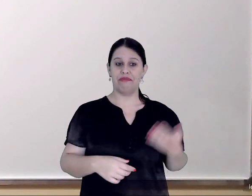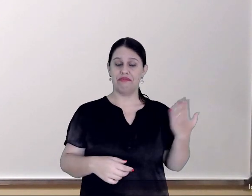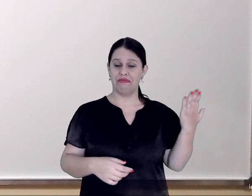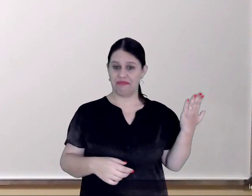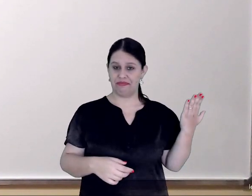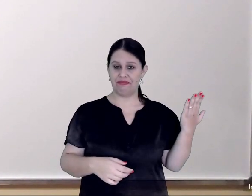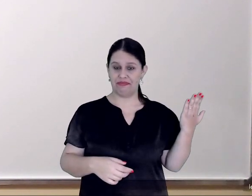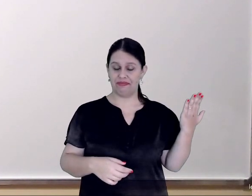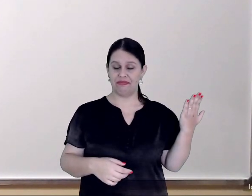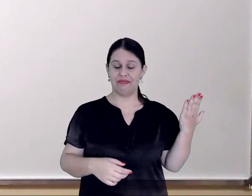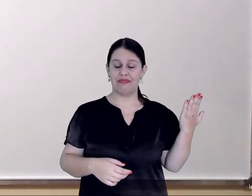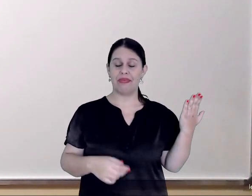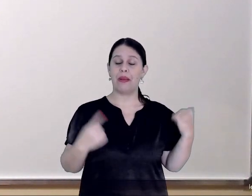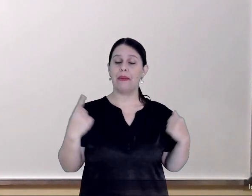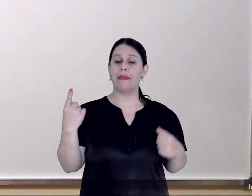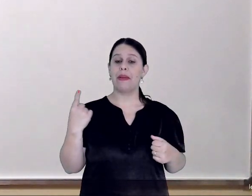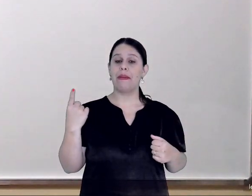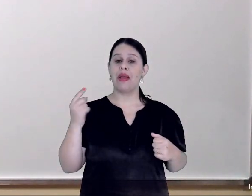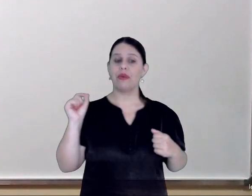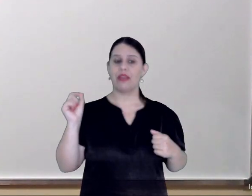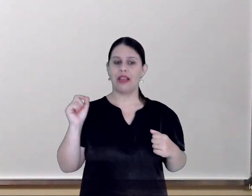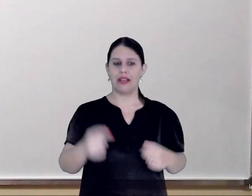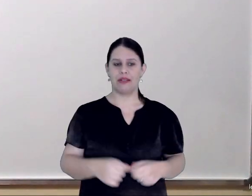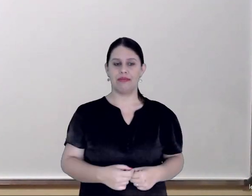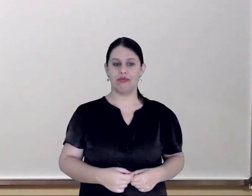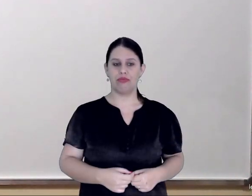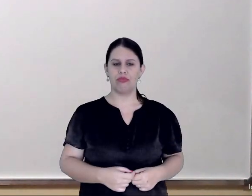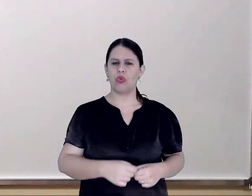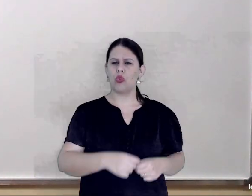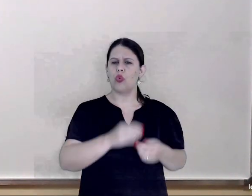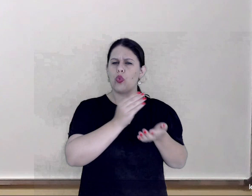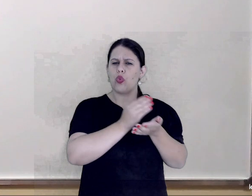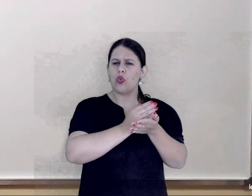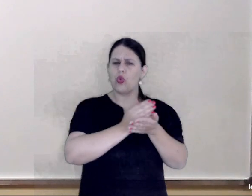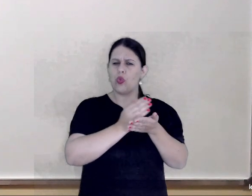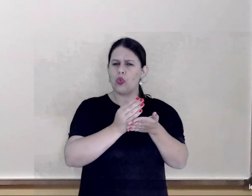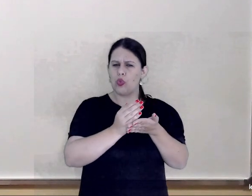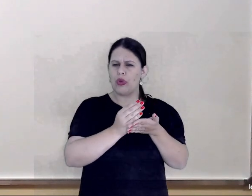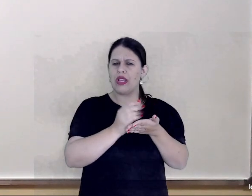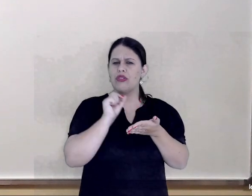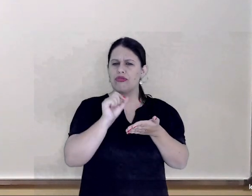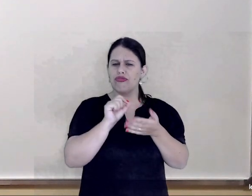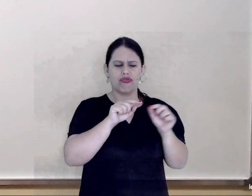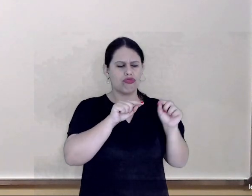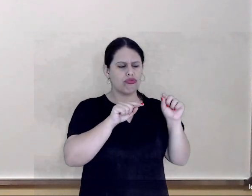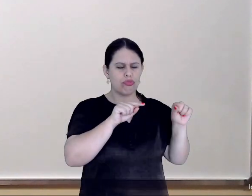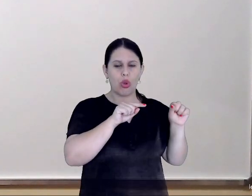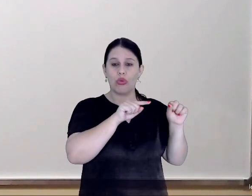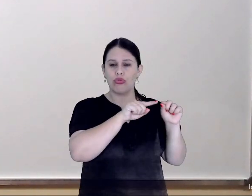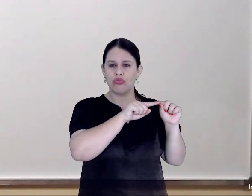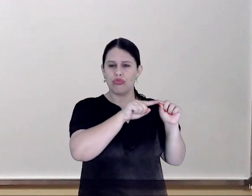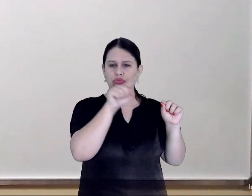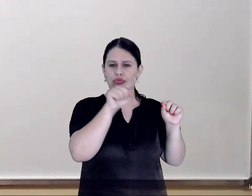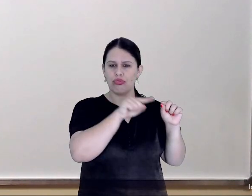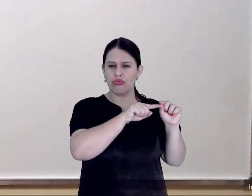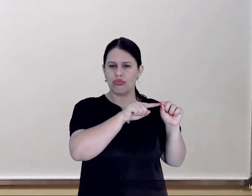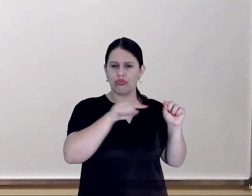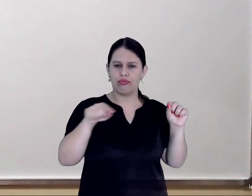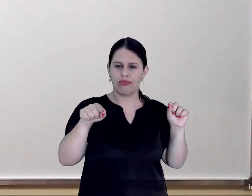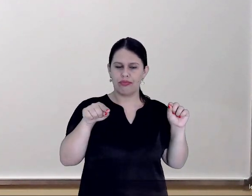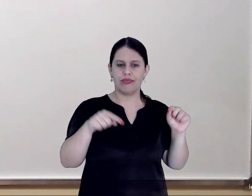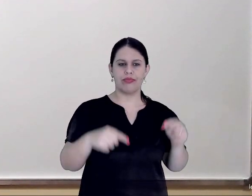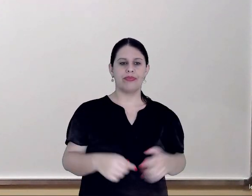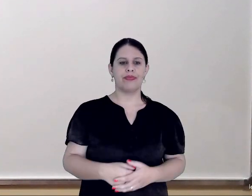B, primeira coisa, eu preciso colocar as origens deles no mesmo ponto.